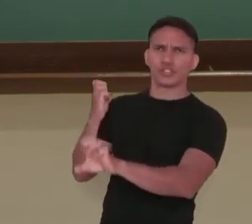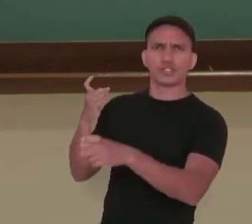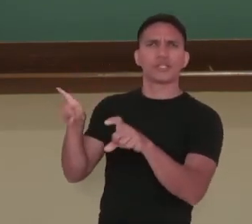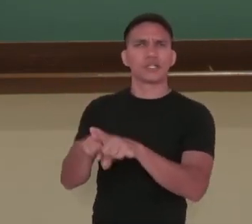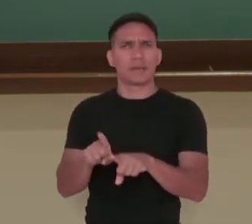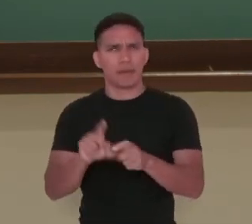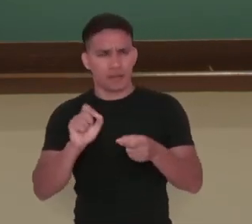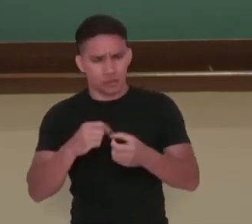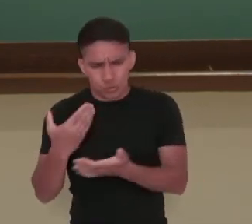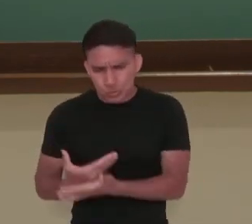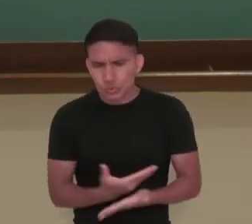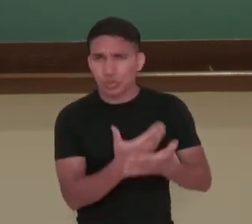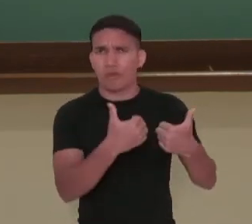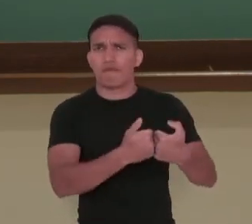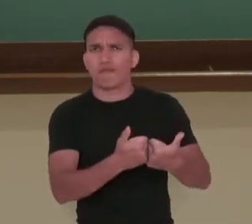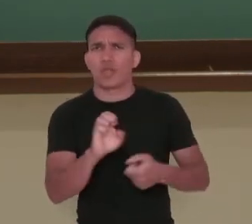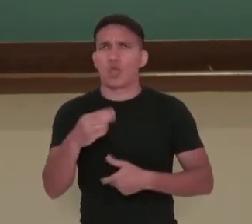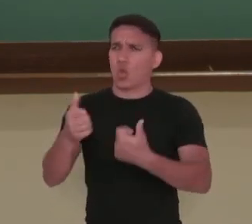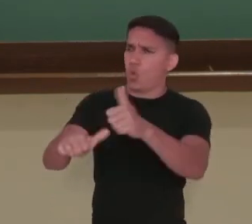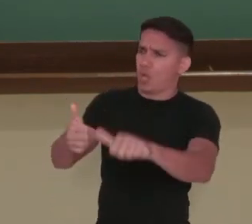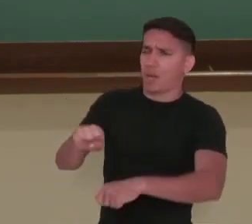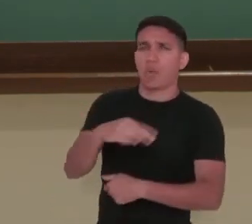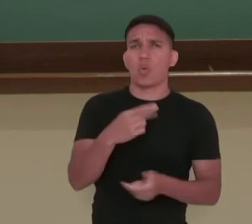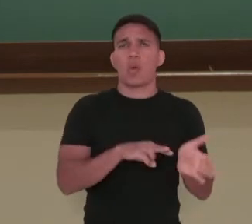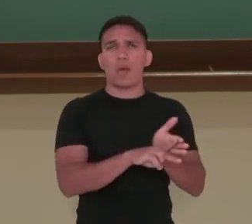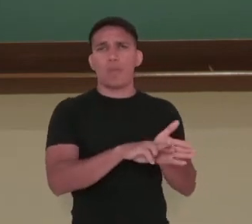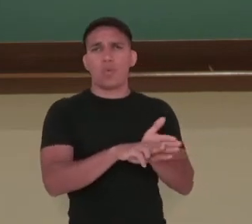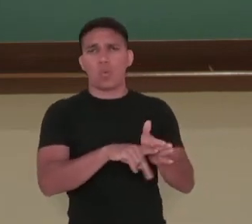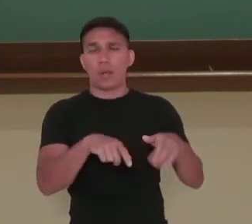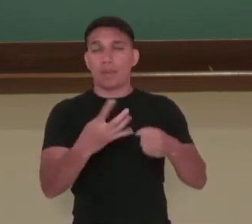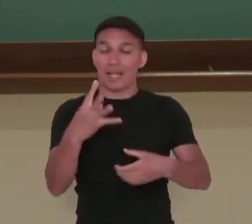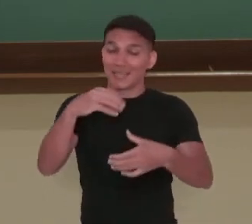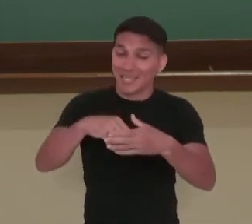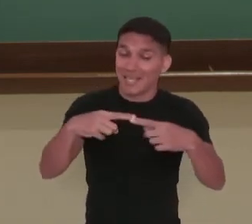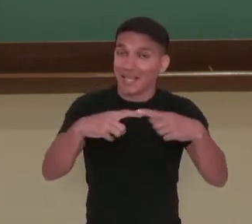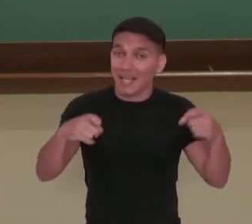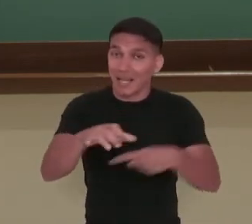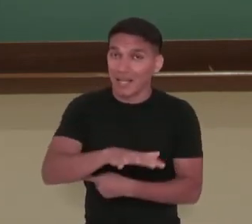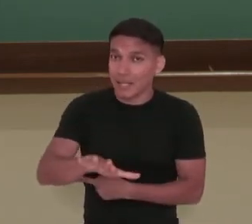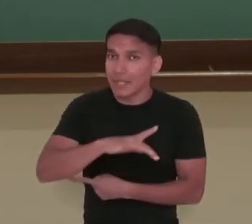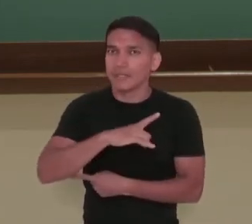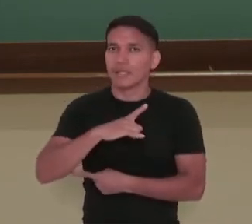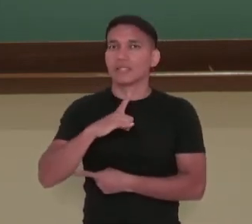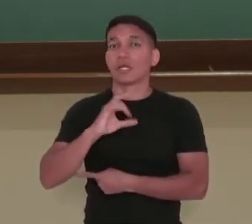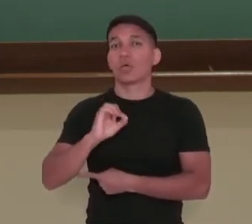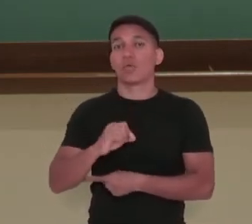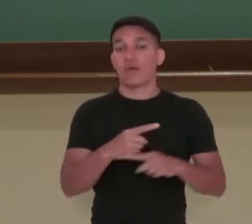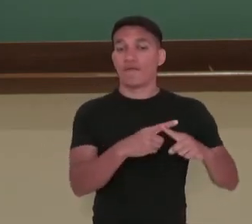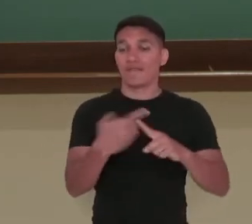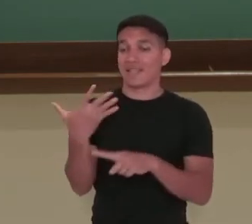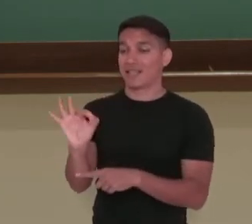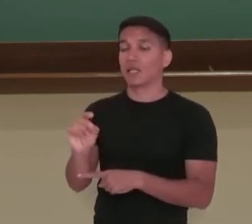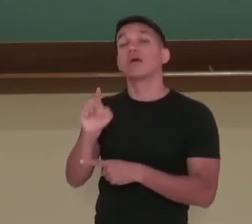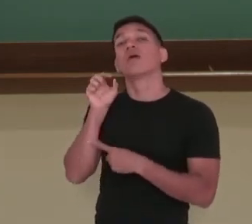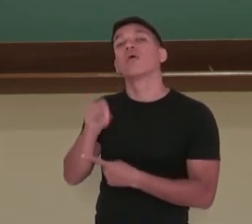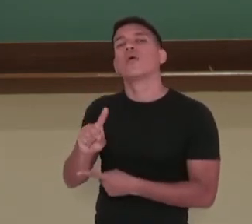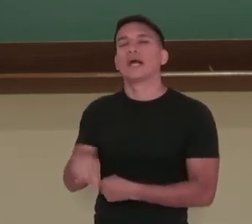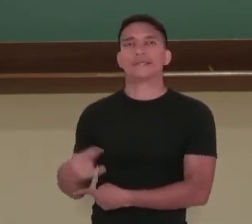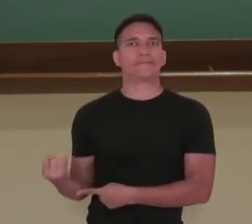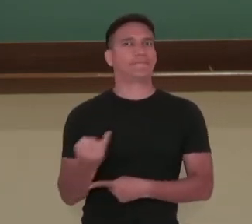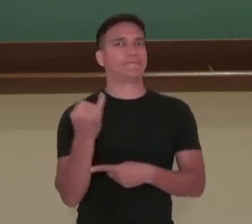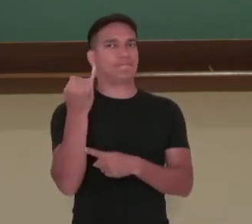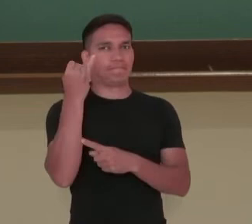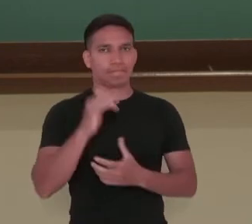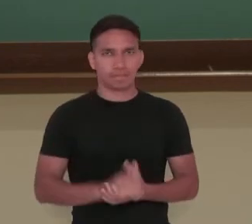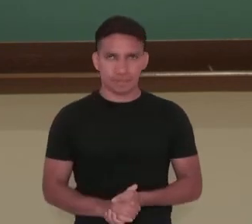cursar física, química, biologia, pessoal, dentro da ciência, a notação científica, ela é muito